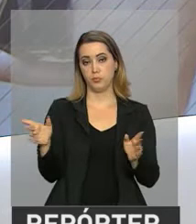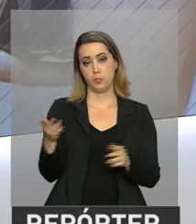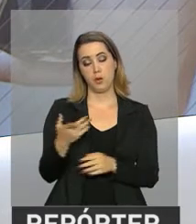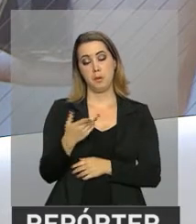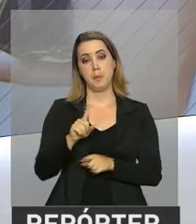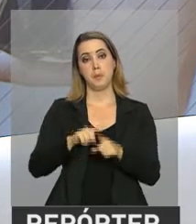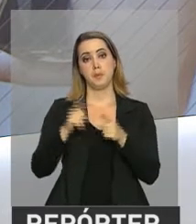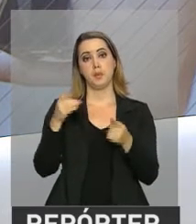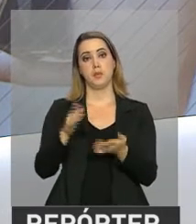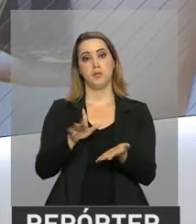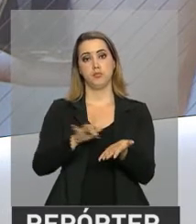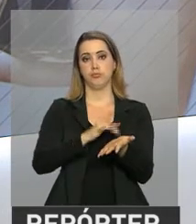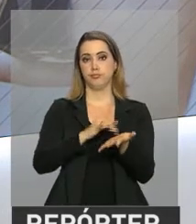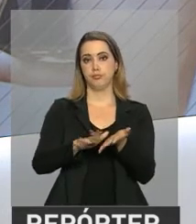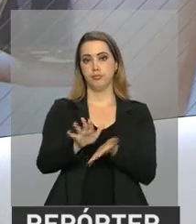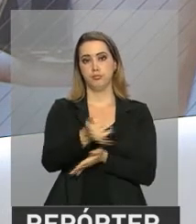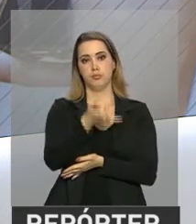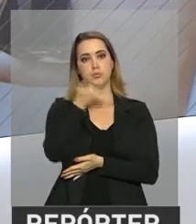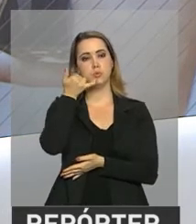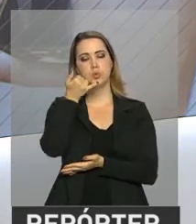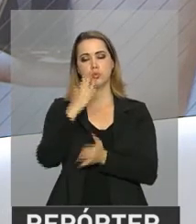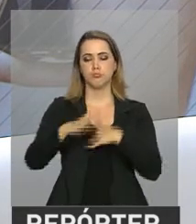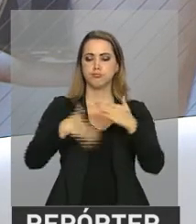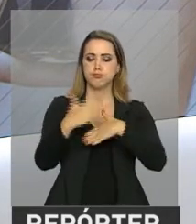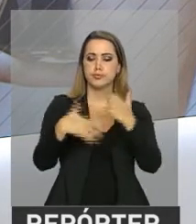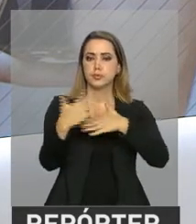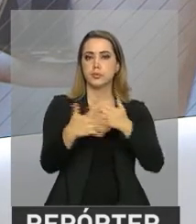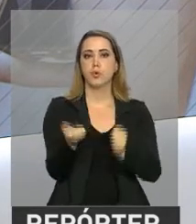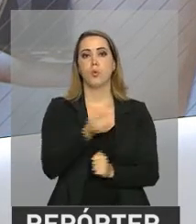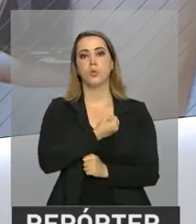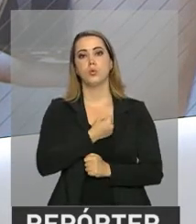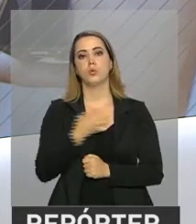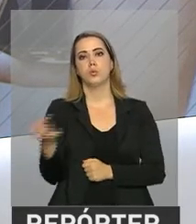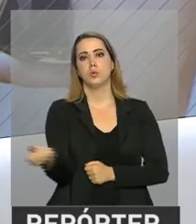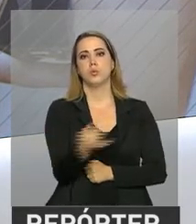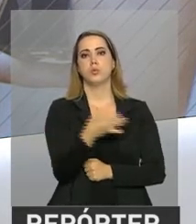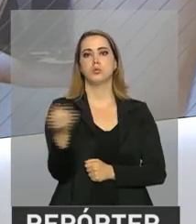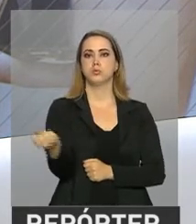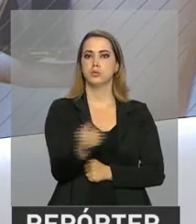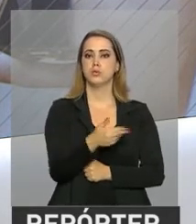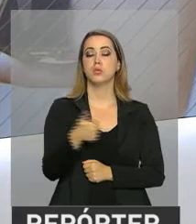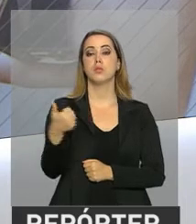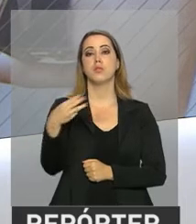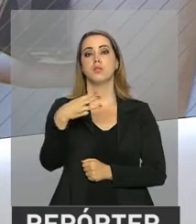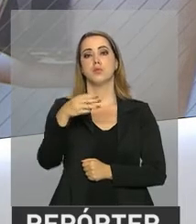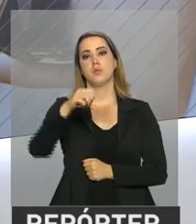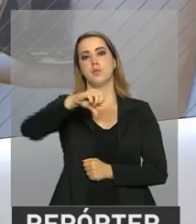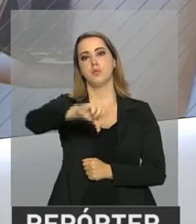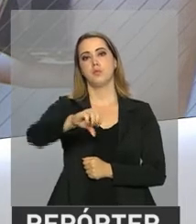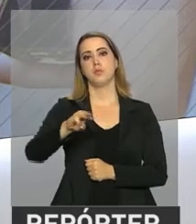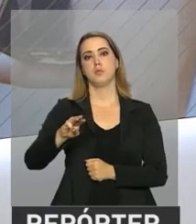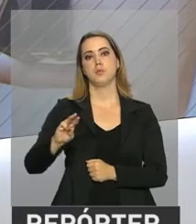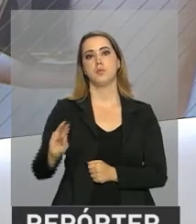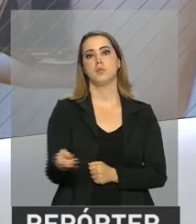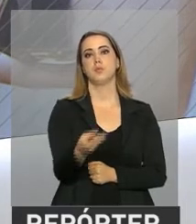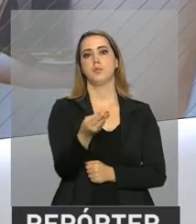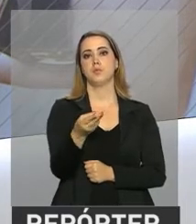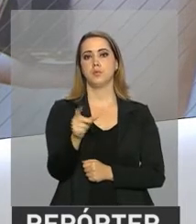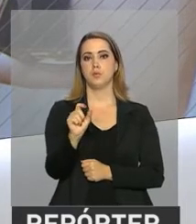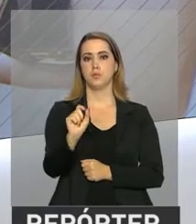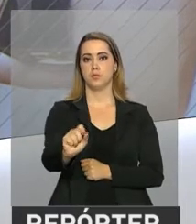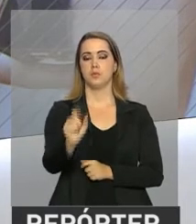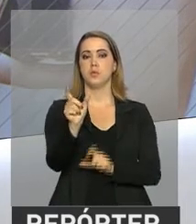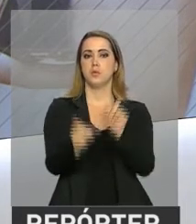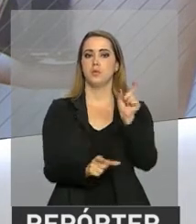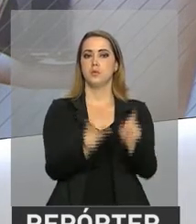celular continua ganhando espaço em 2015 mais de 139 milhões de pessoas 139 milhões e 100 mil pessoas